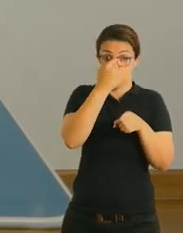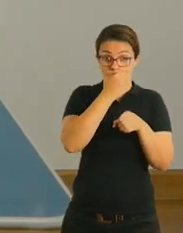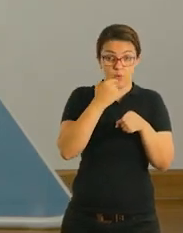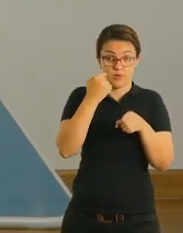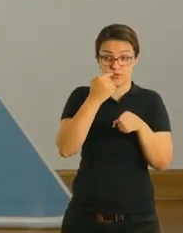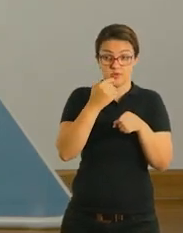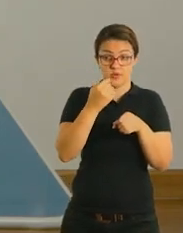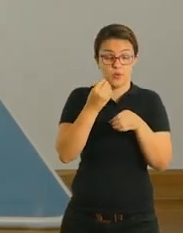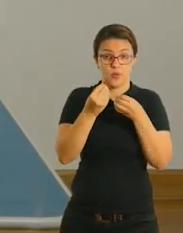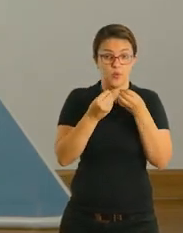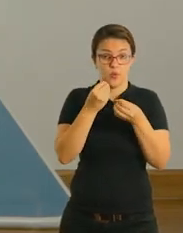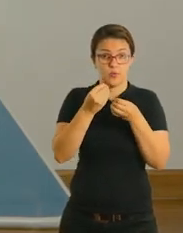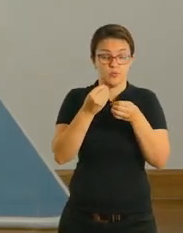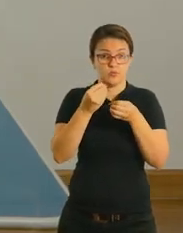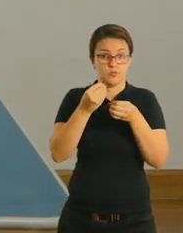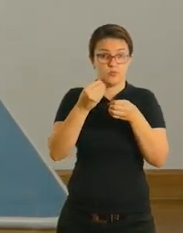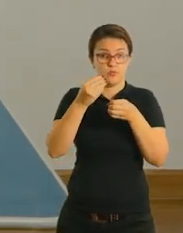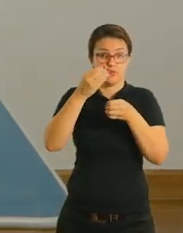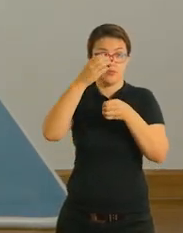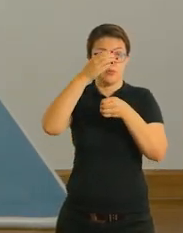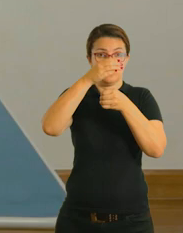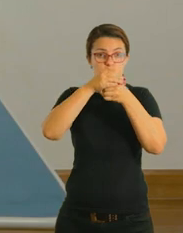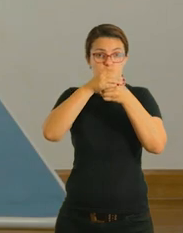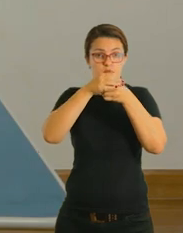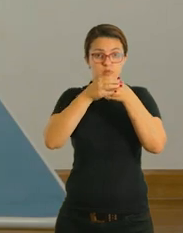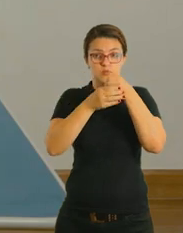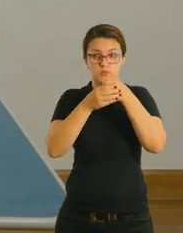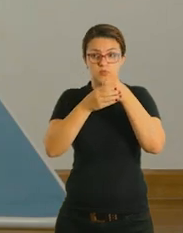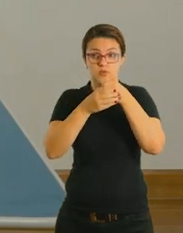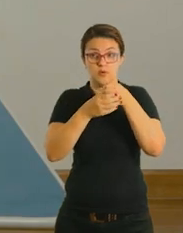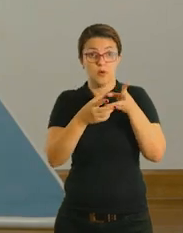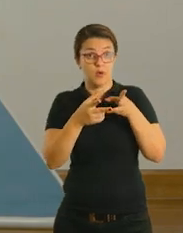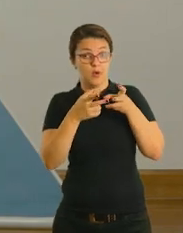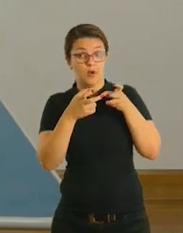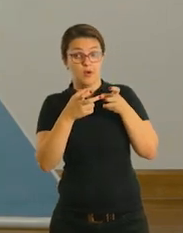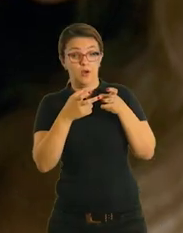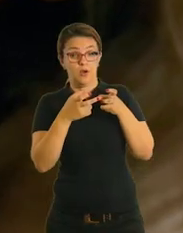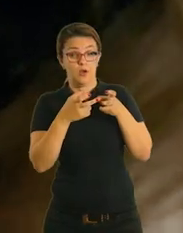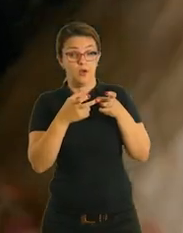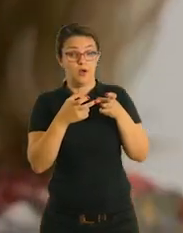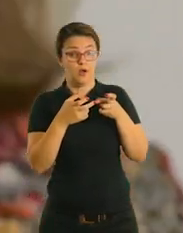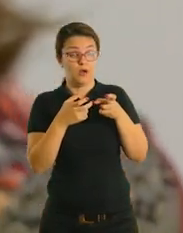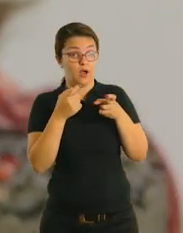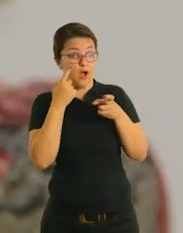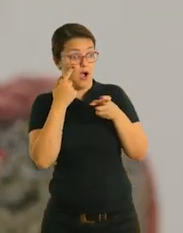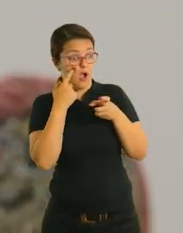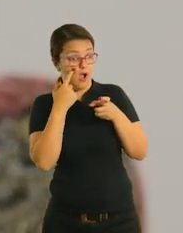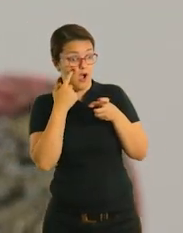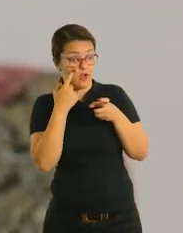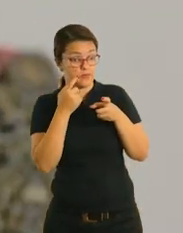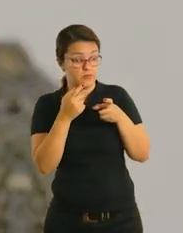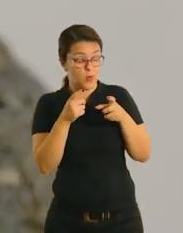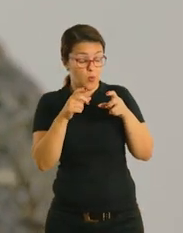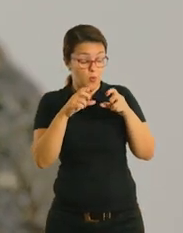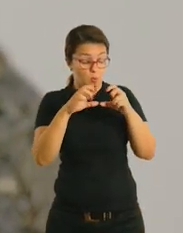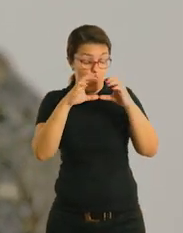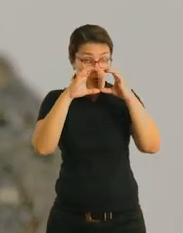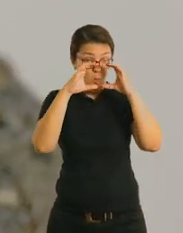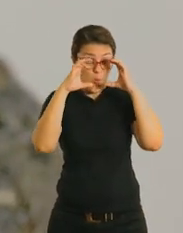Vamos colocar aqui dentro e olha lá, o astronauta está zangado.